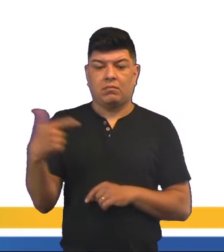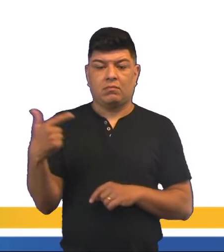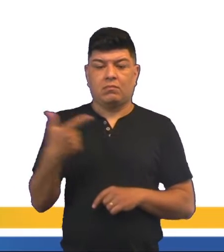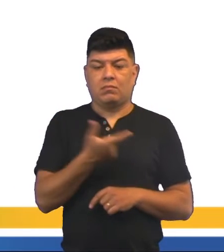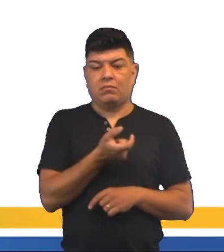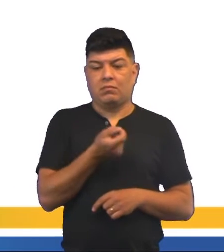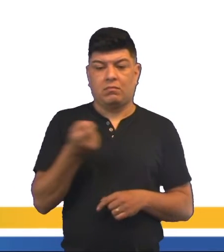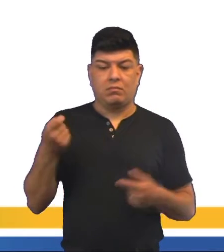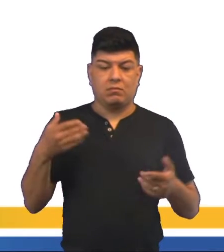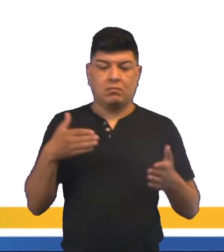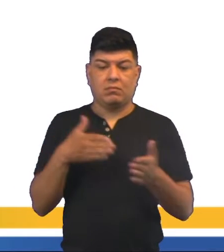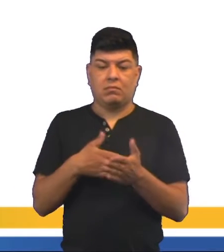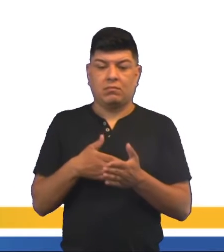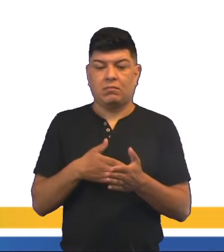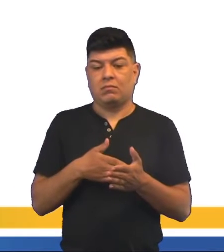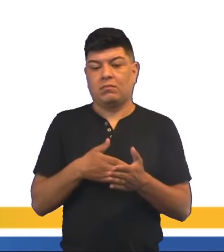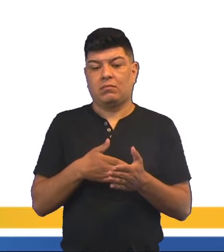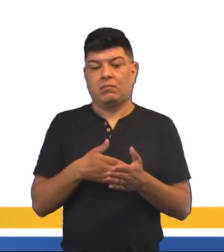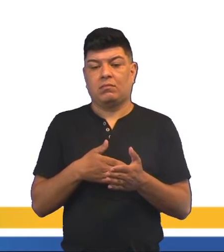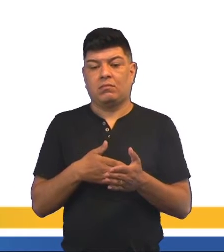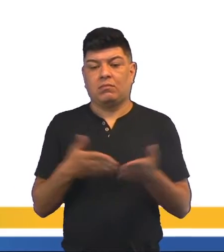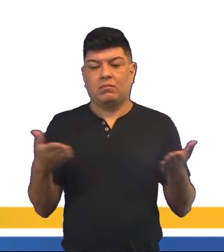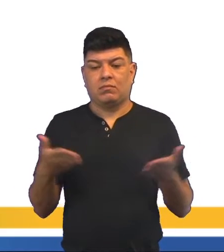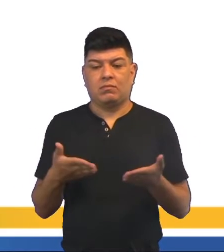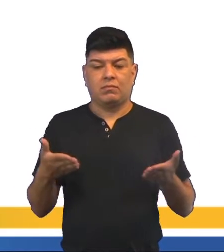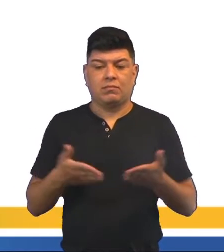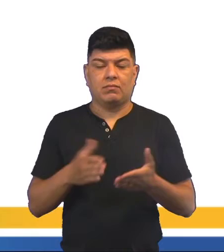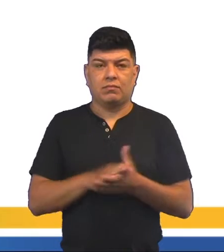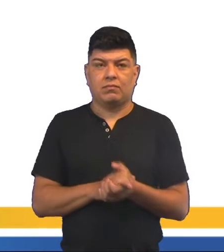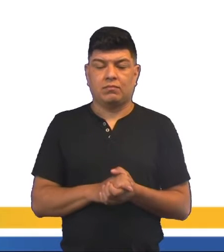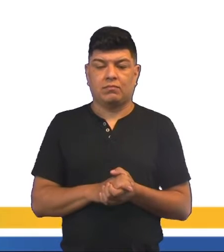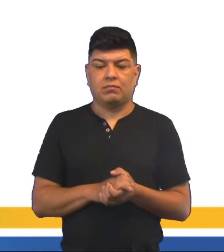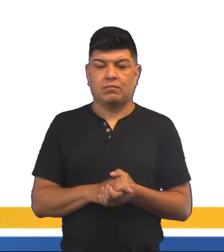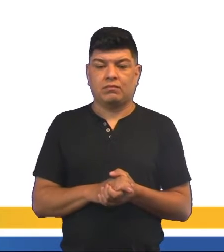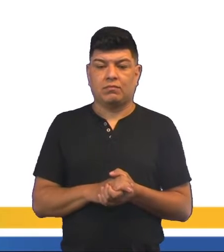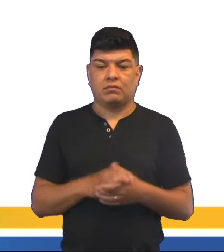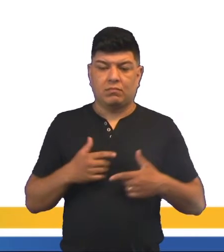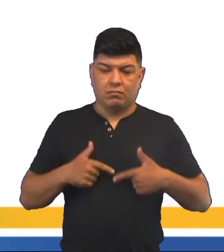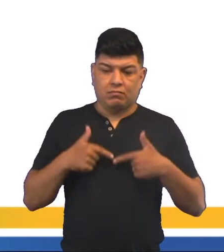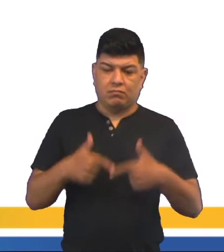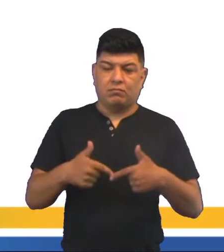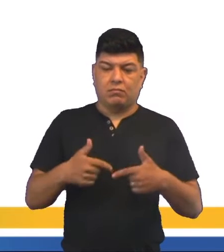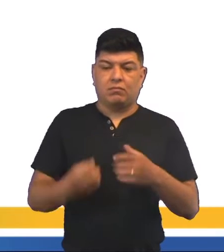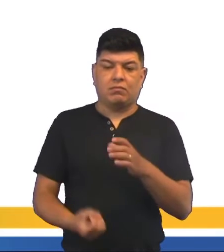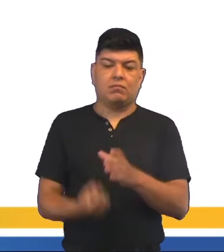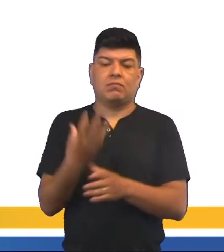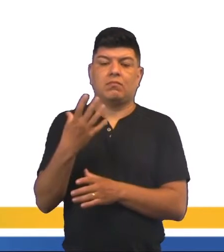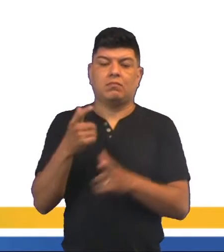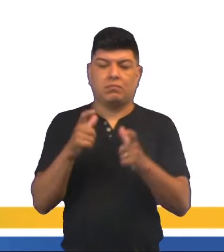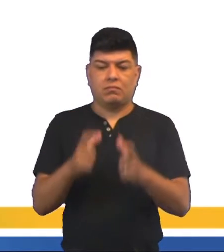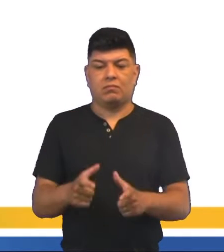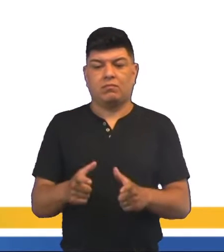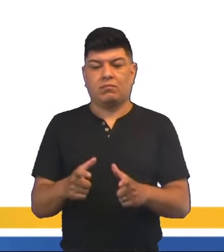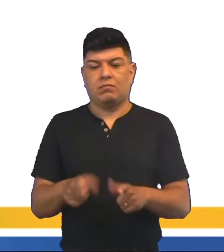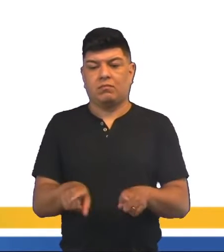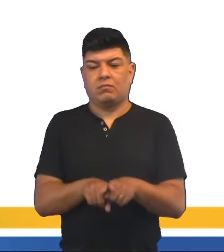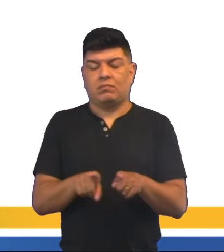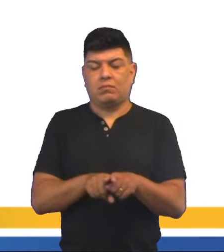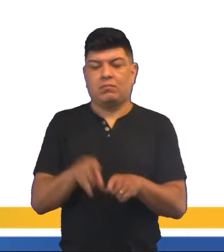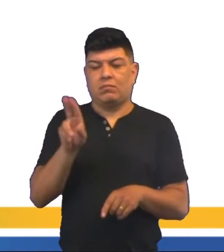de 2000 até presente, né, momento, é de luta pela criação de novas áreas, né, e